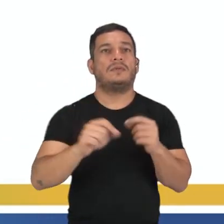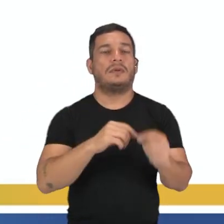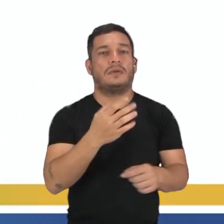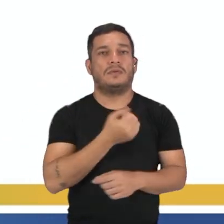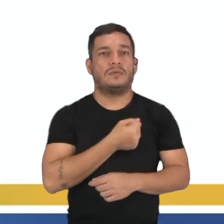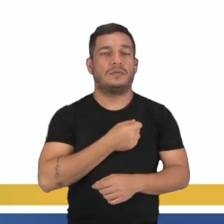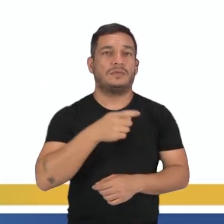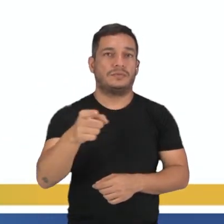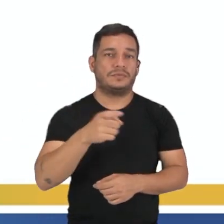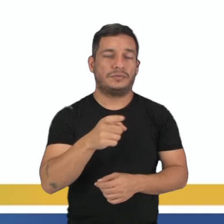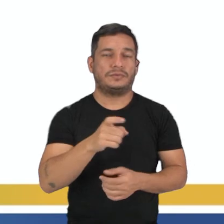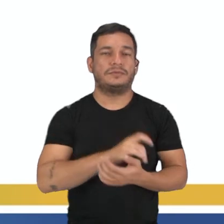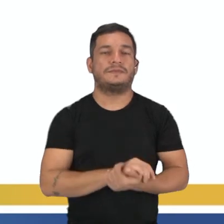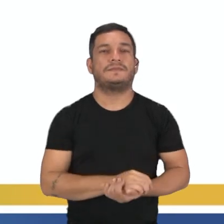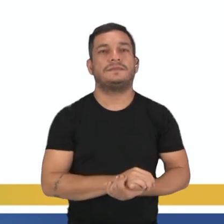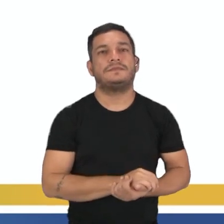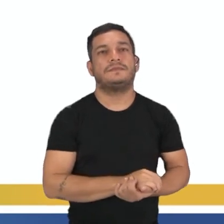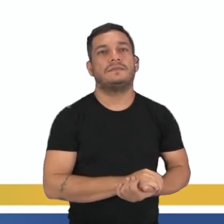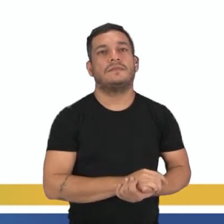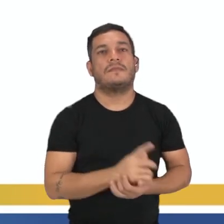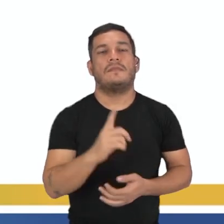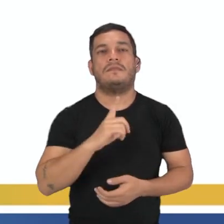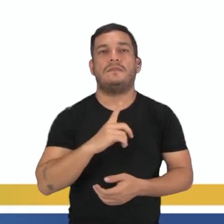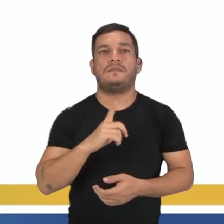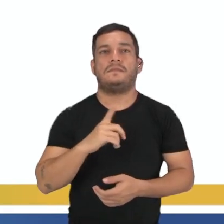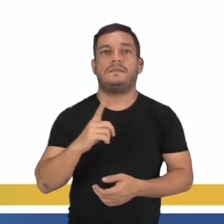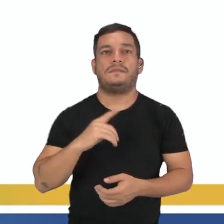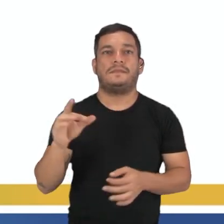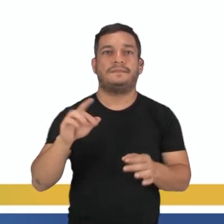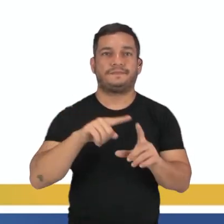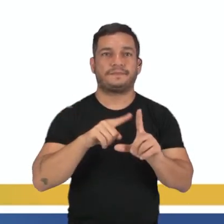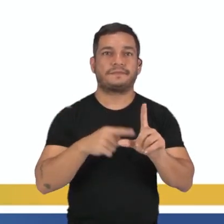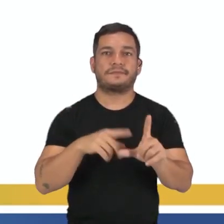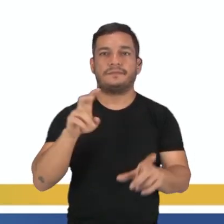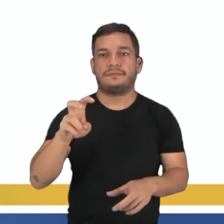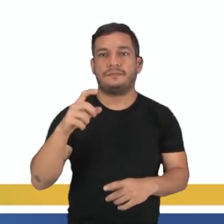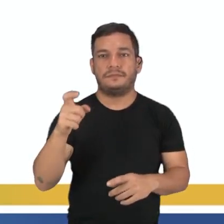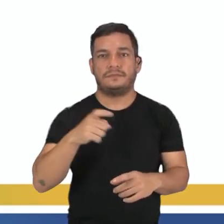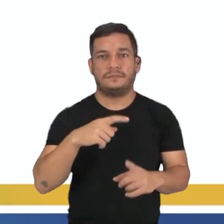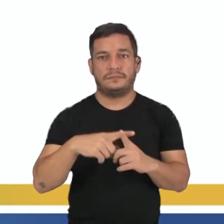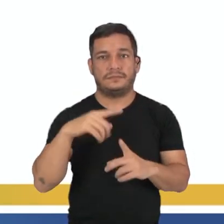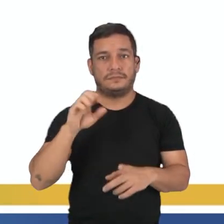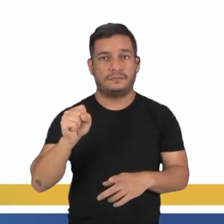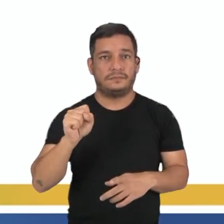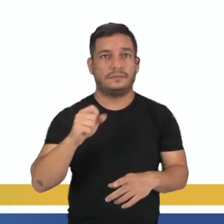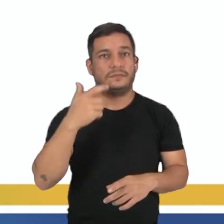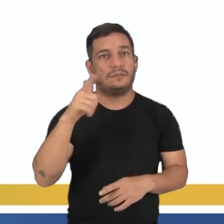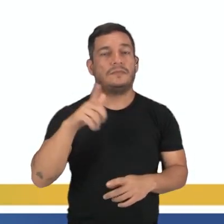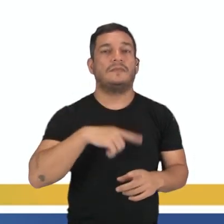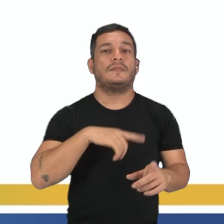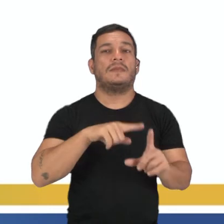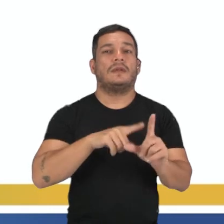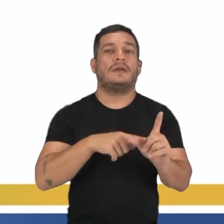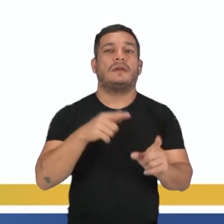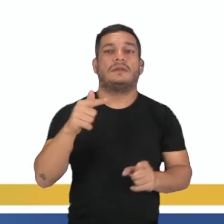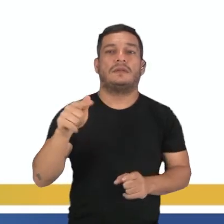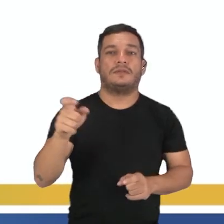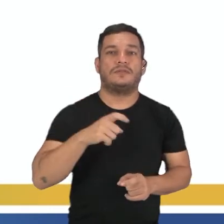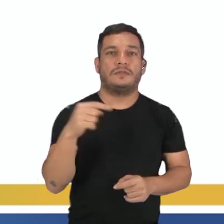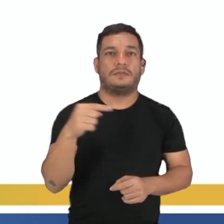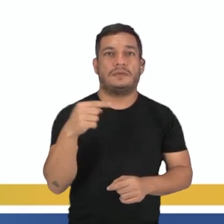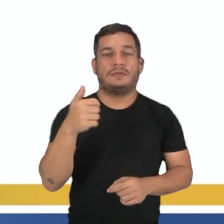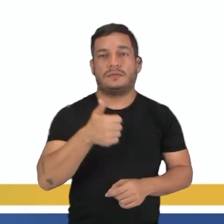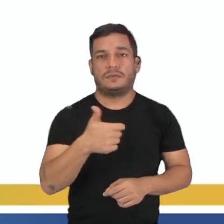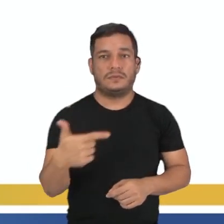incógnita x, tá? Então, nós temos aí um ângulo medindo 5x mais 8 e outro ângulo medindo 7x